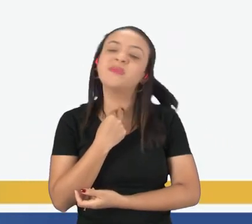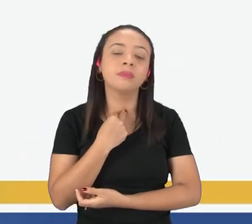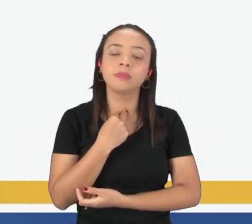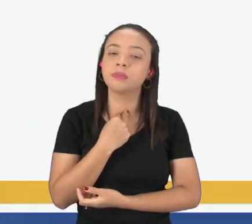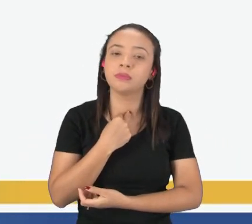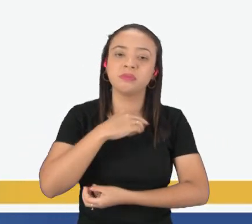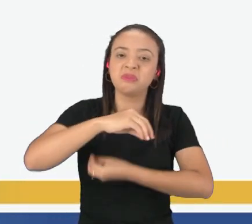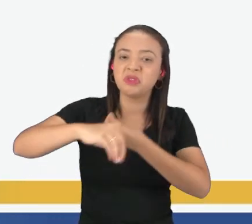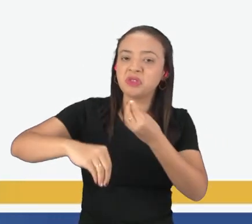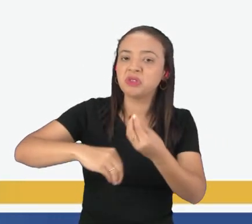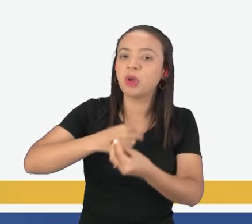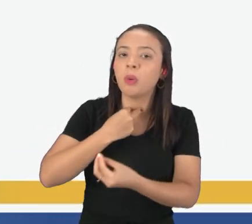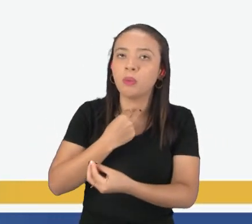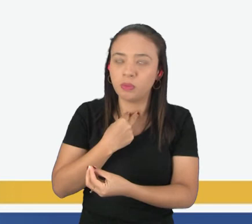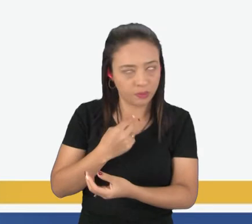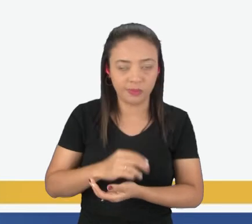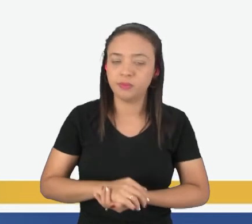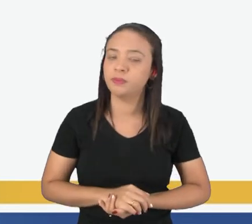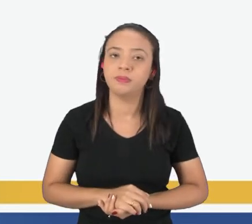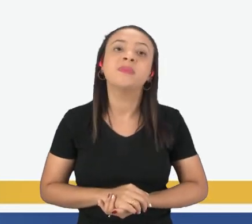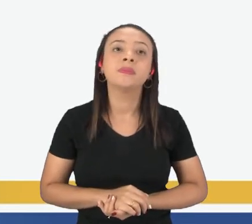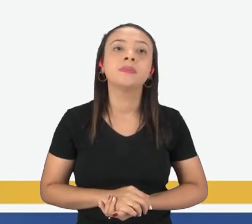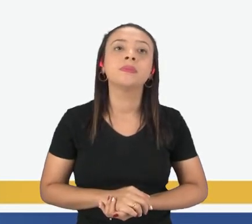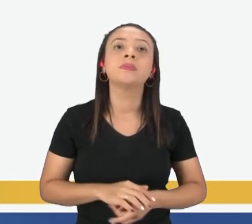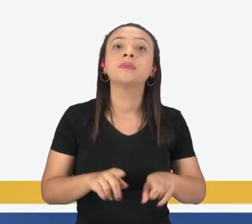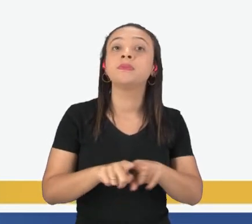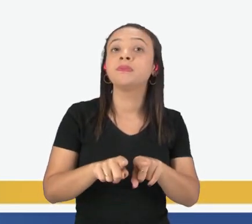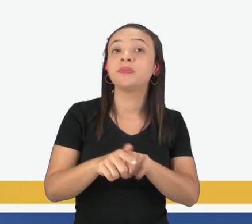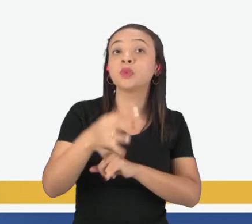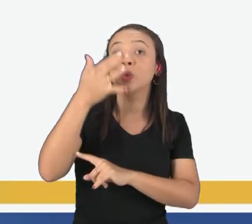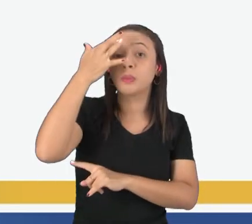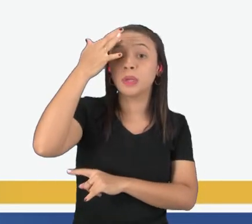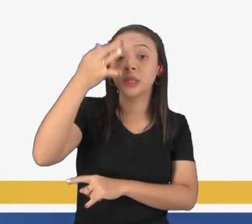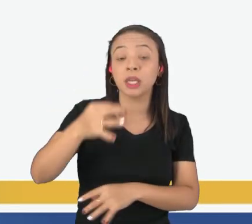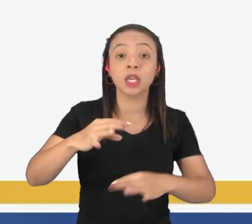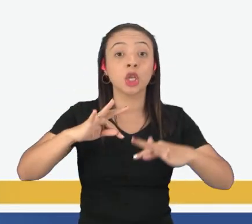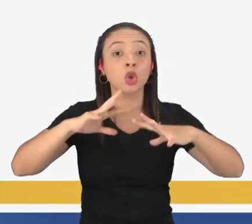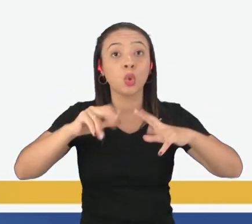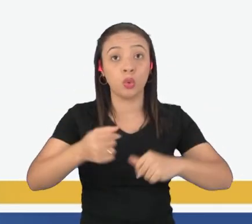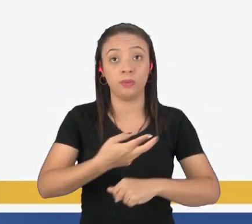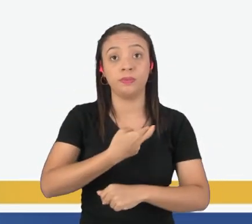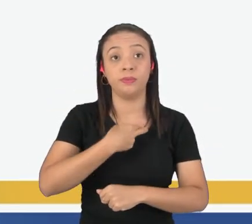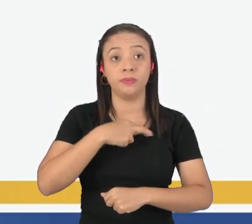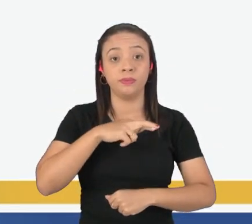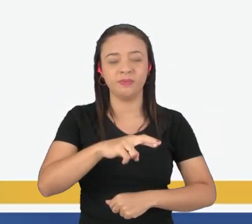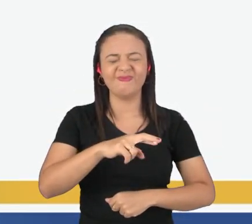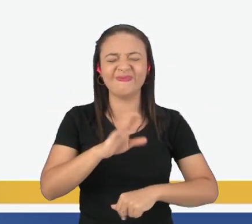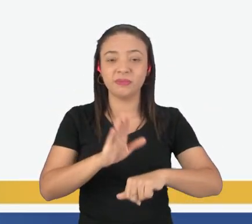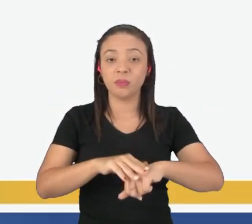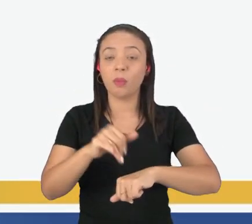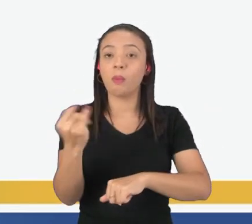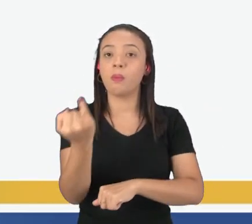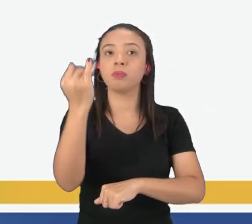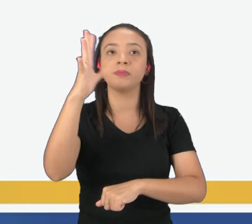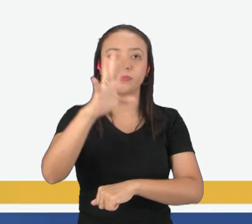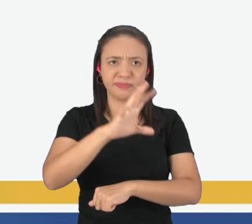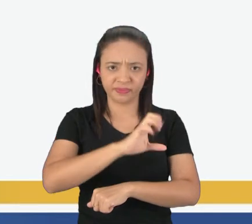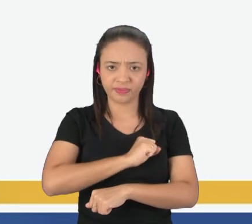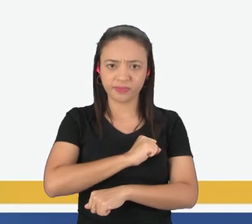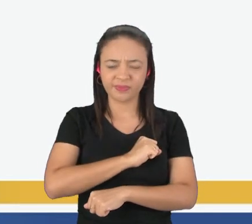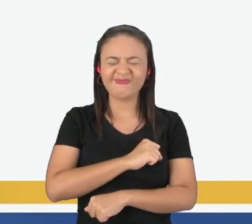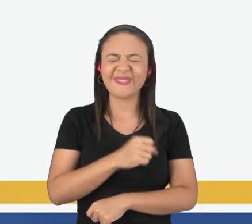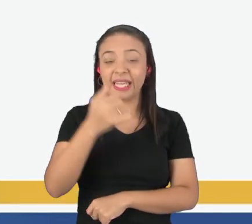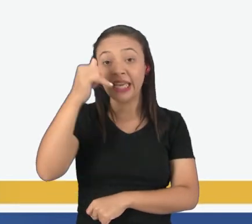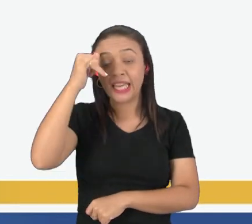uma mistura mal intencionada, né? Compreender que qualquer que seja a religião, o princípio é do amor,